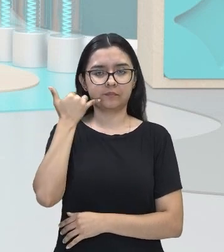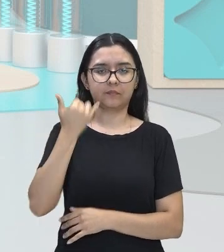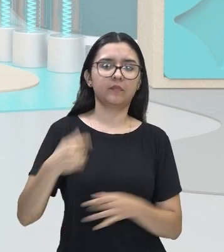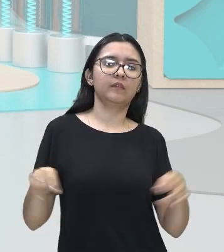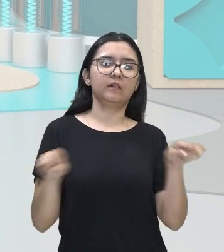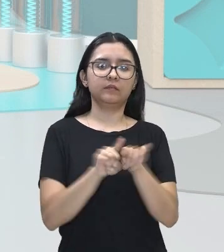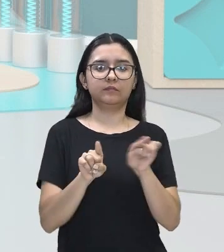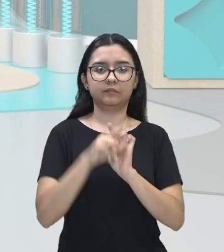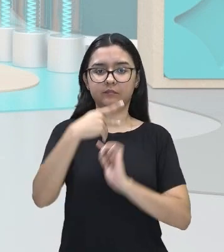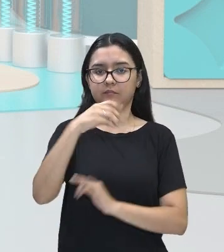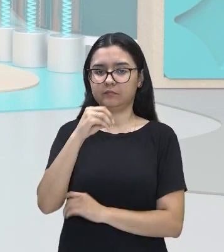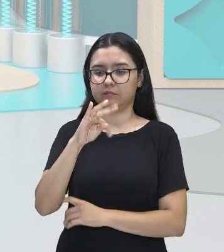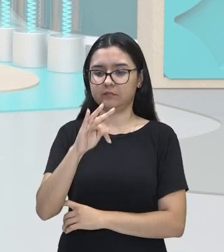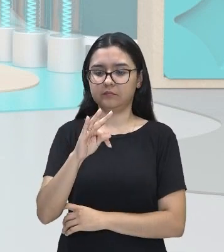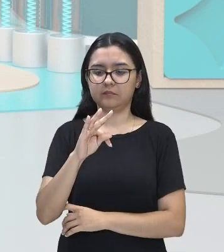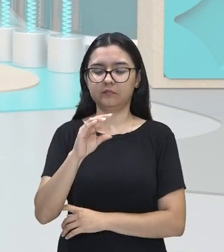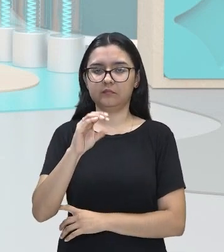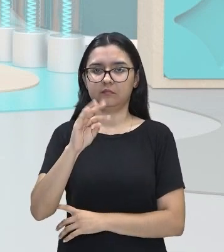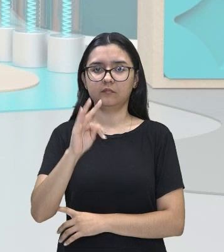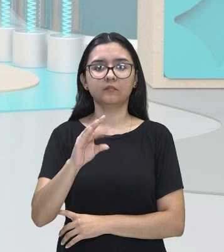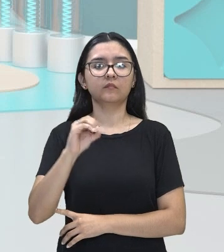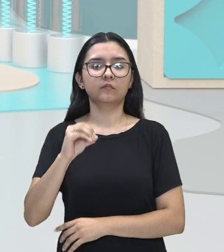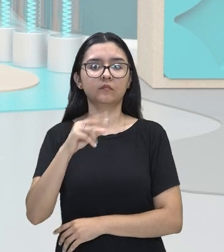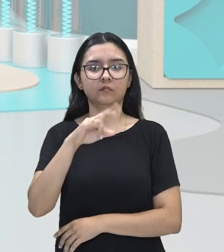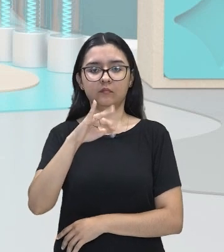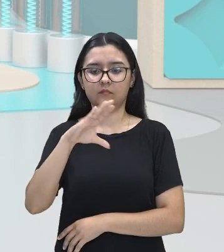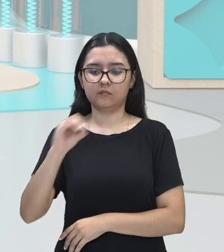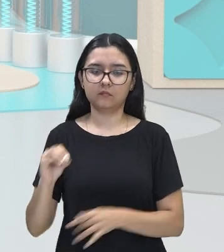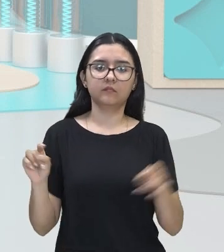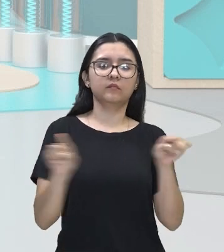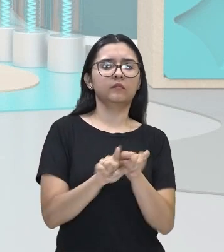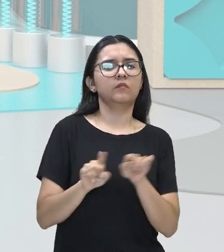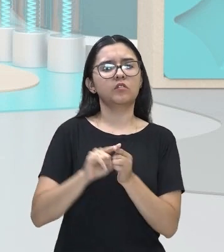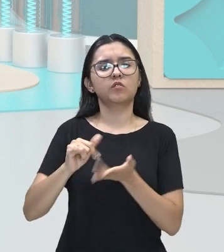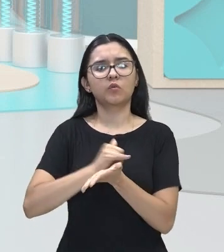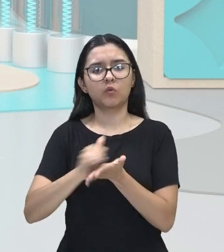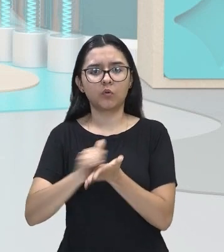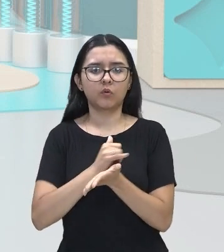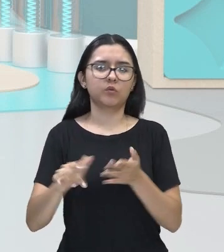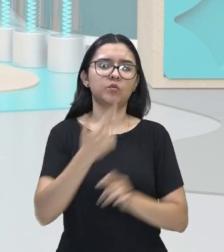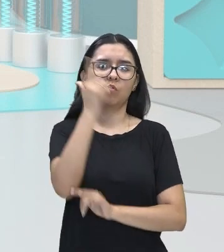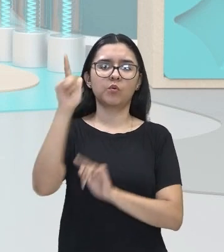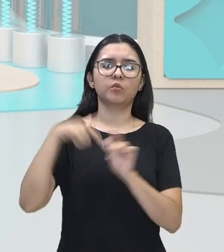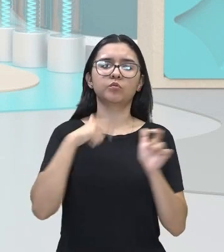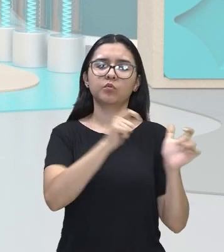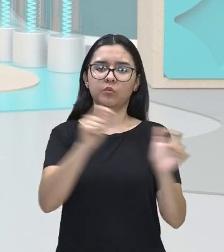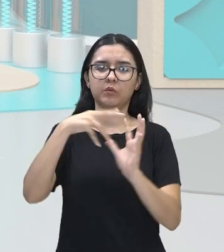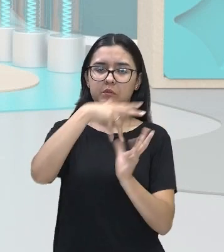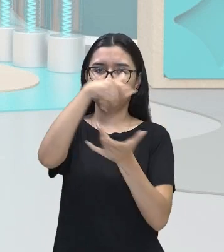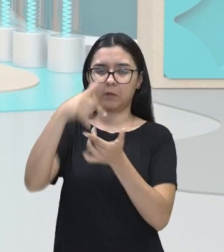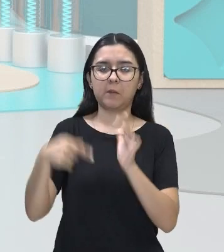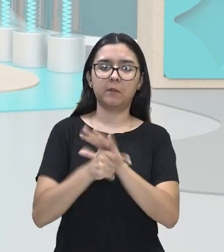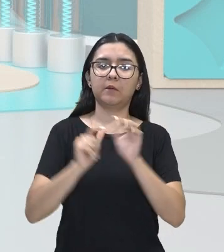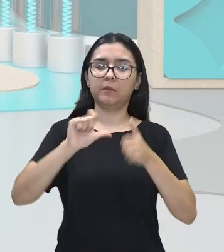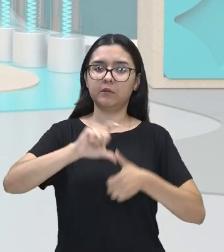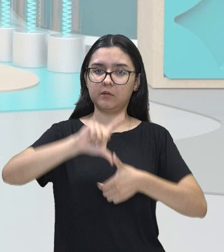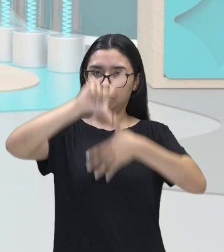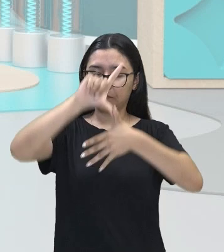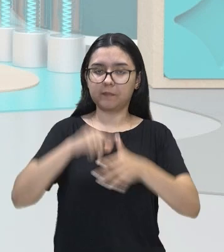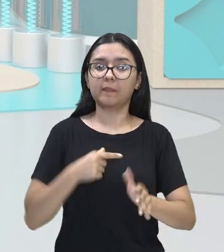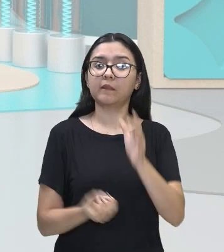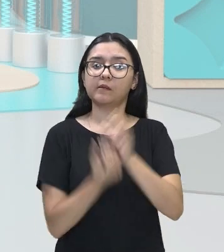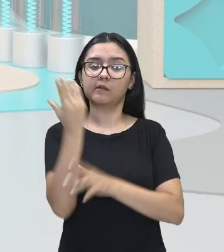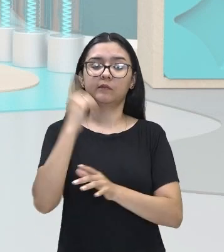em Nova York e em outras partes do mundo. Então ela é um estilo puramente latino, né? Surgiu